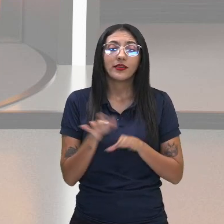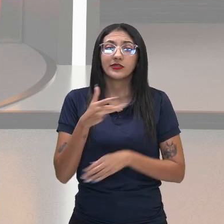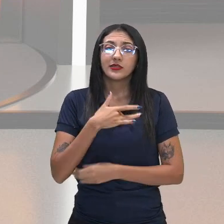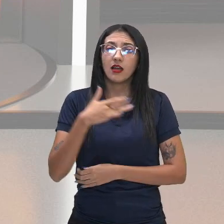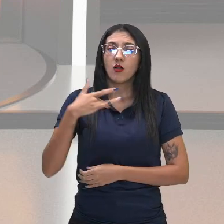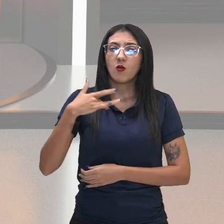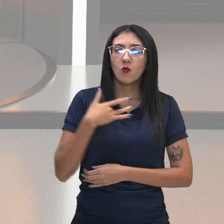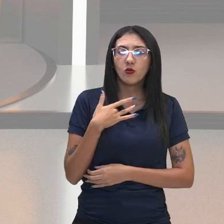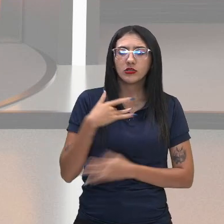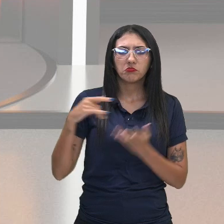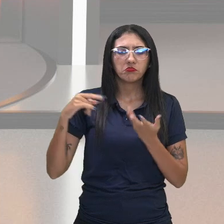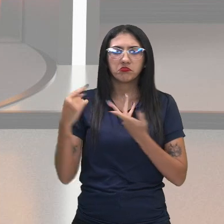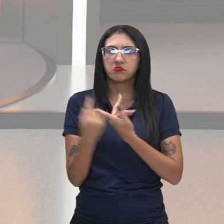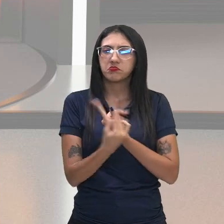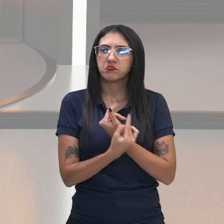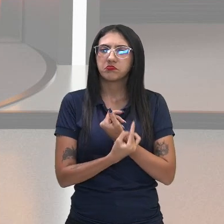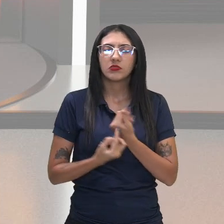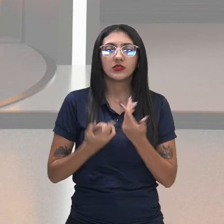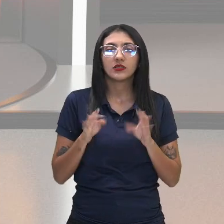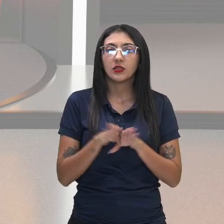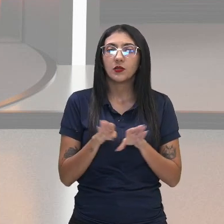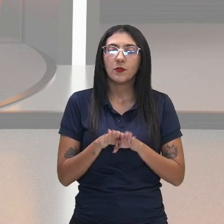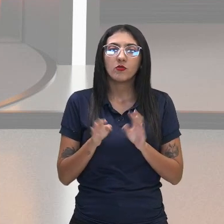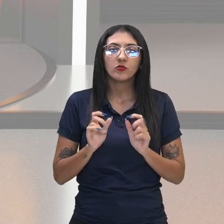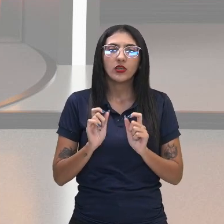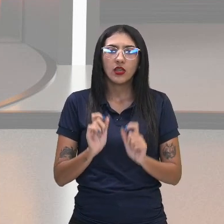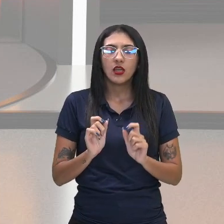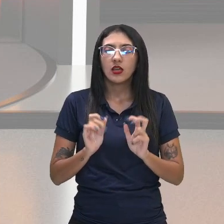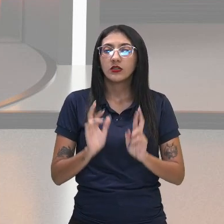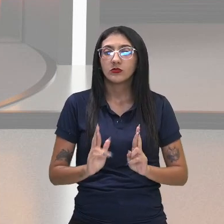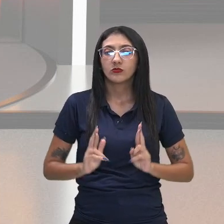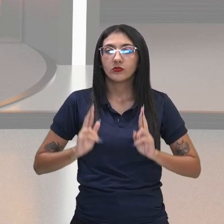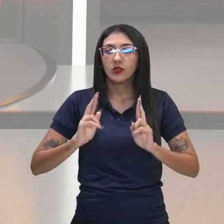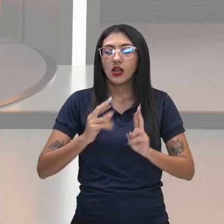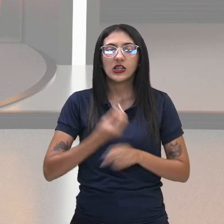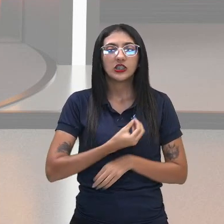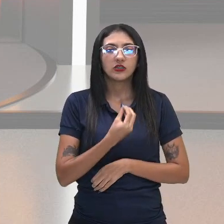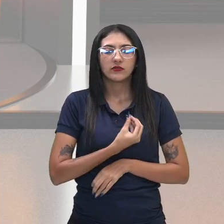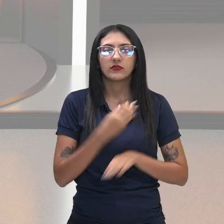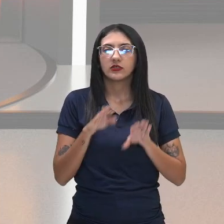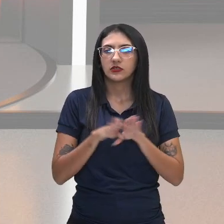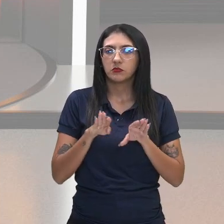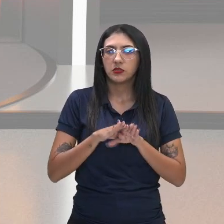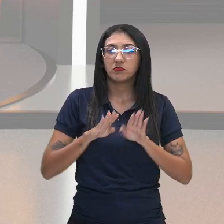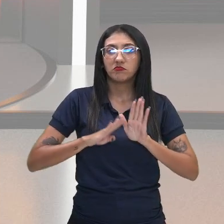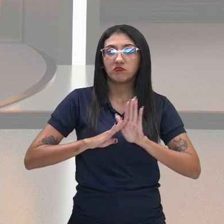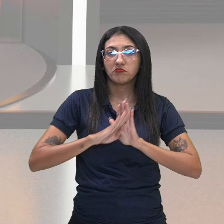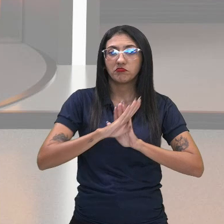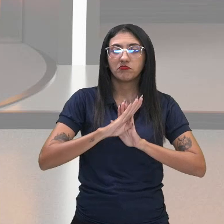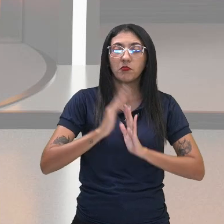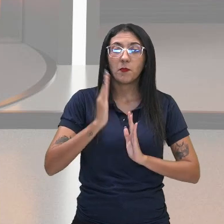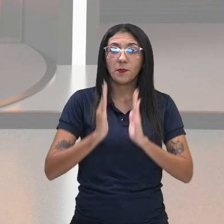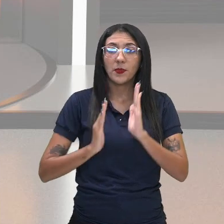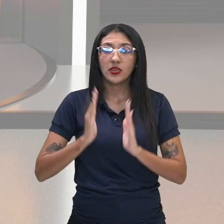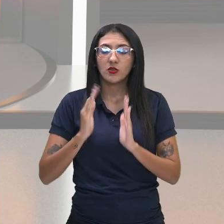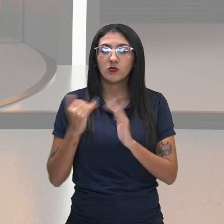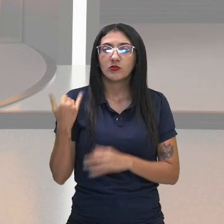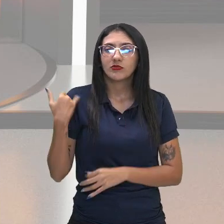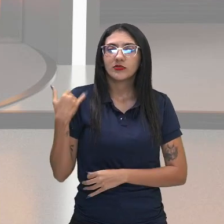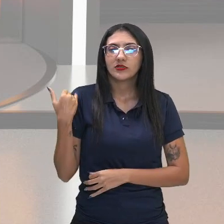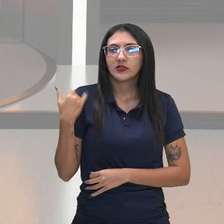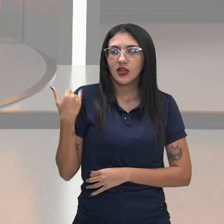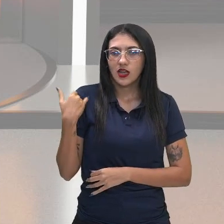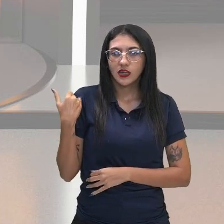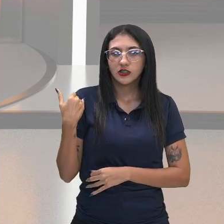melhor e com isso também a expectativa de vida das pessoas tem uma tendência de aumentar. A expectativa do tempo de vida é o tempo que uma pessoa vive